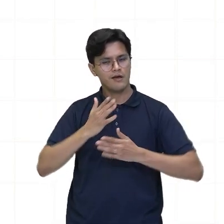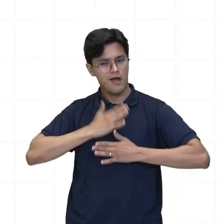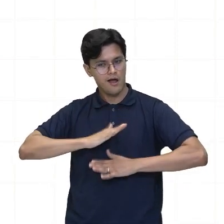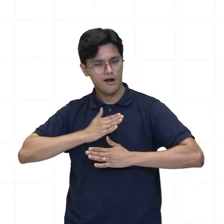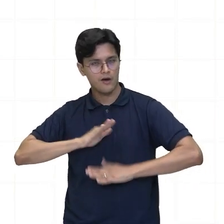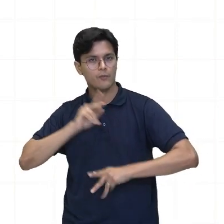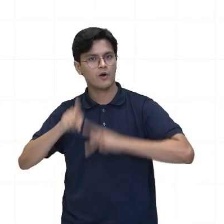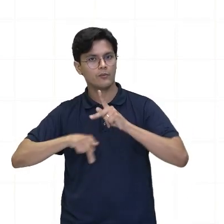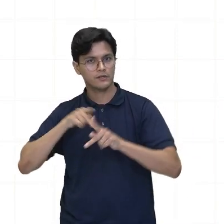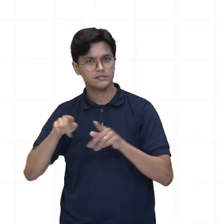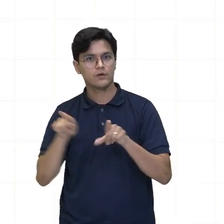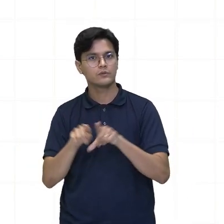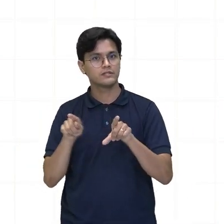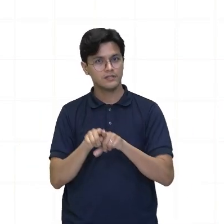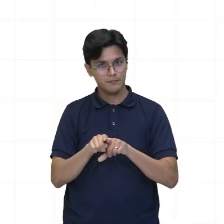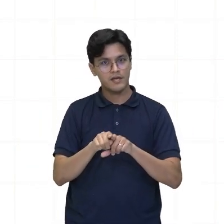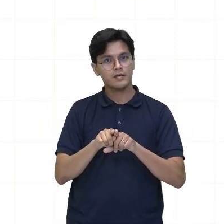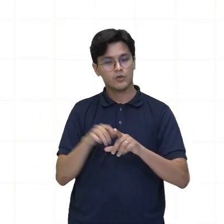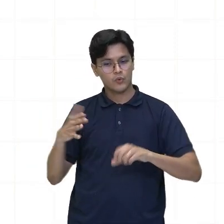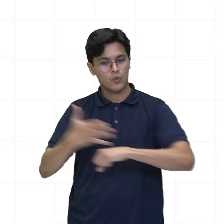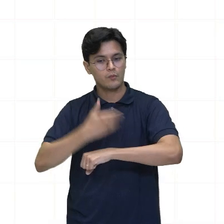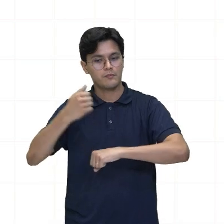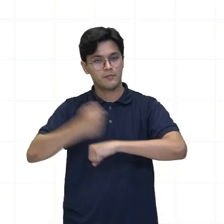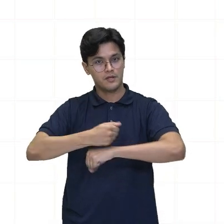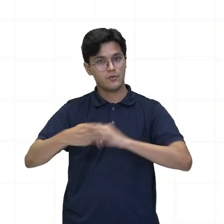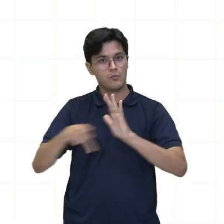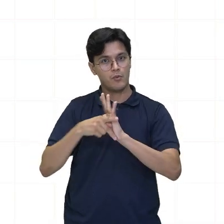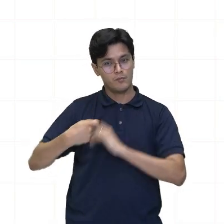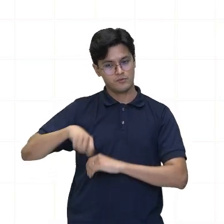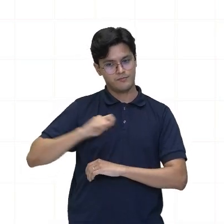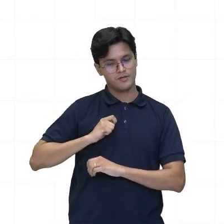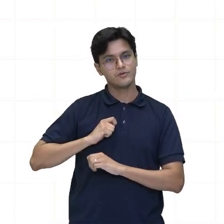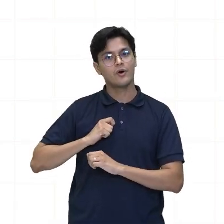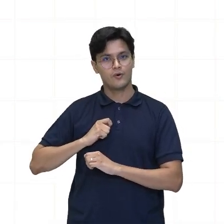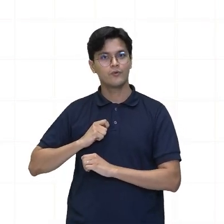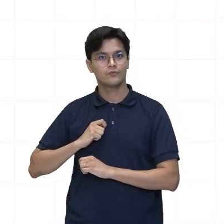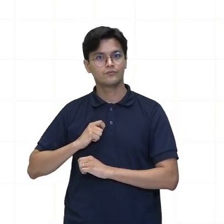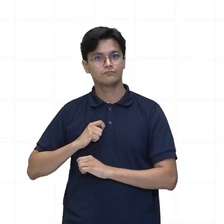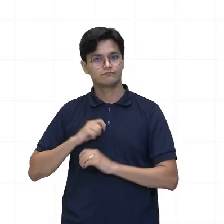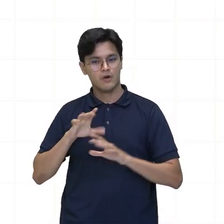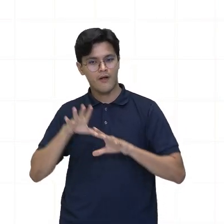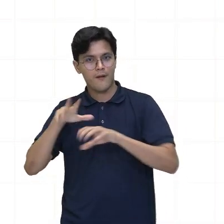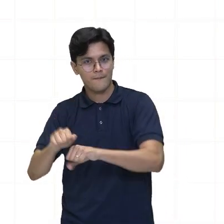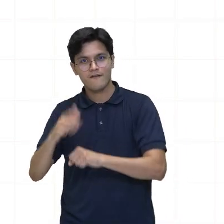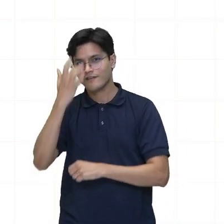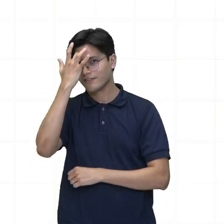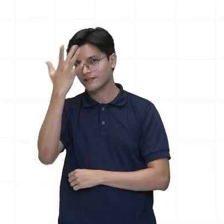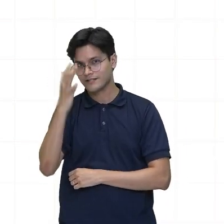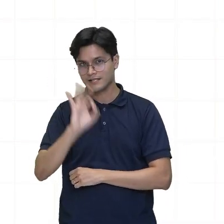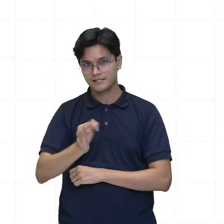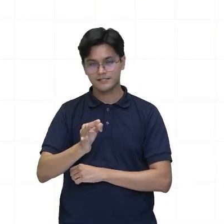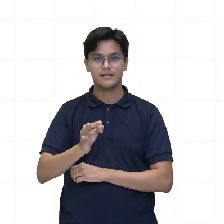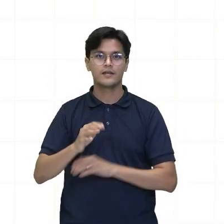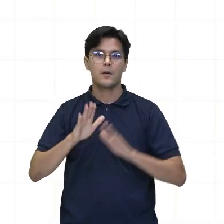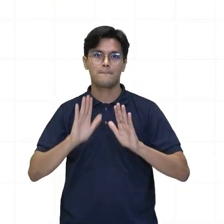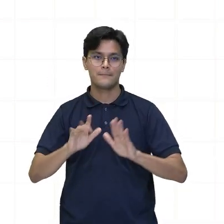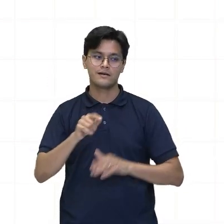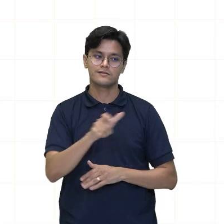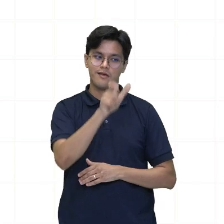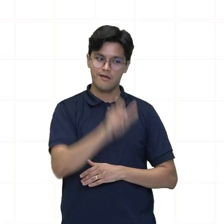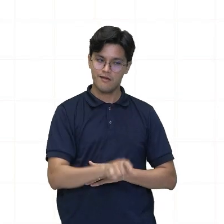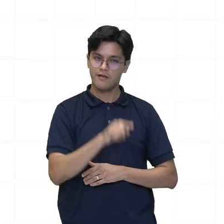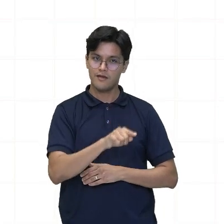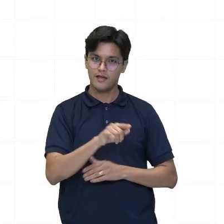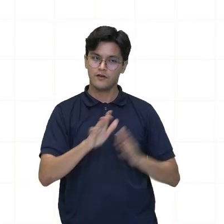facilitar o domínio espanhol. A tentativa falhou, mas ele fugiu para a região de Vilcabamba, na